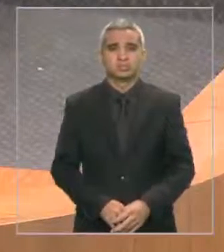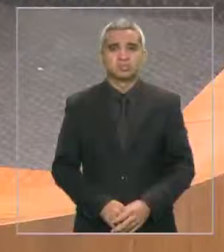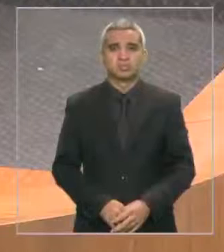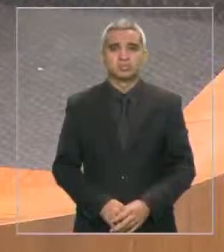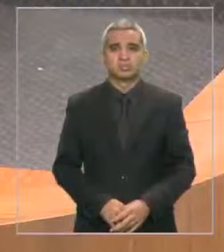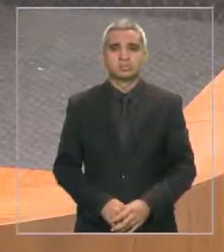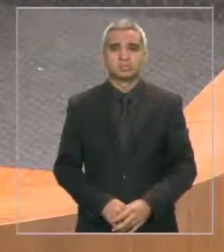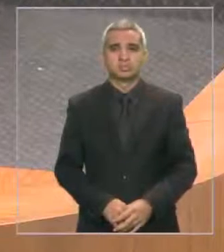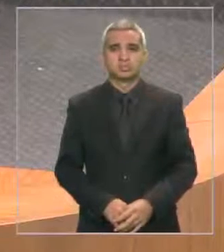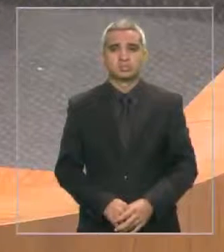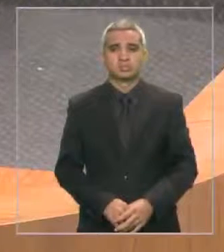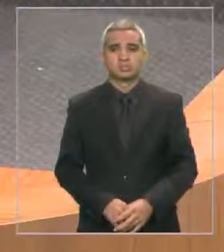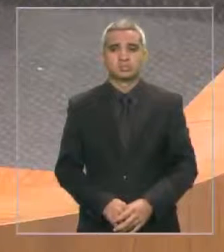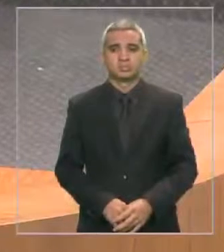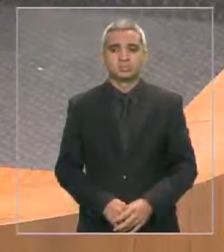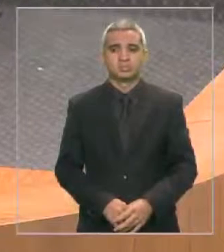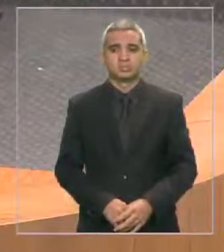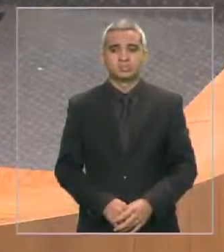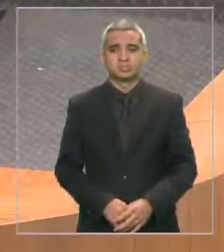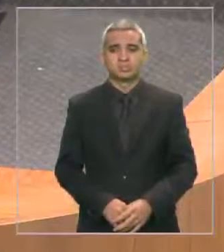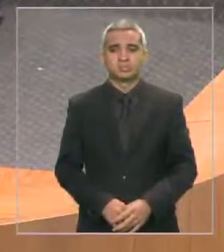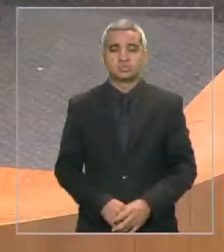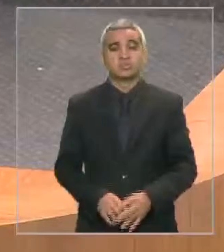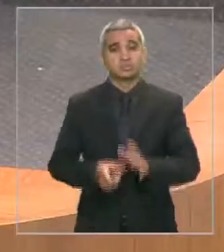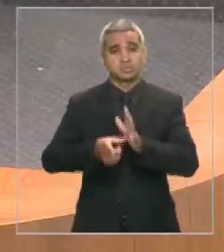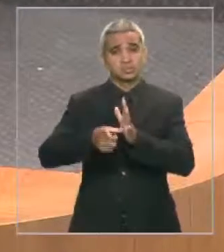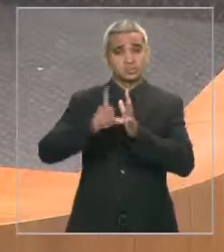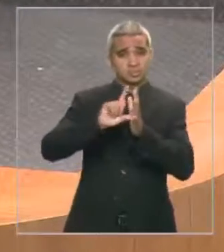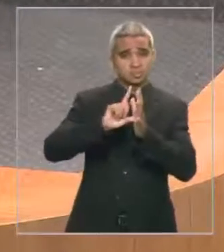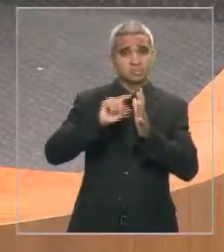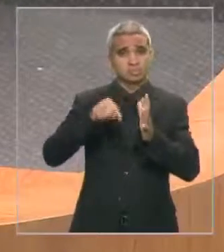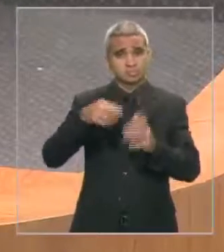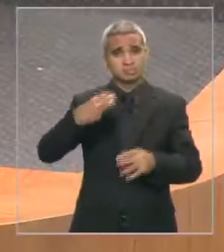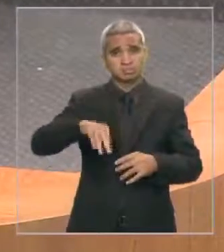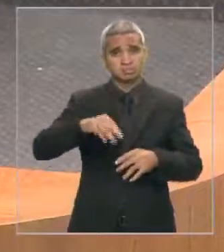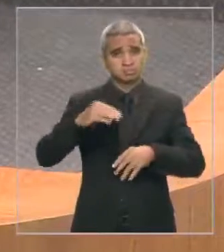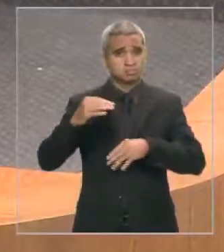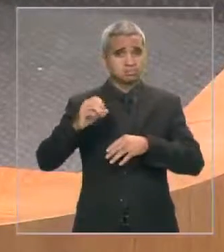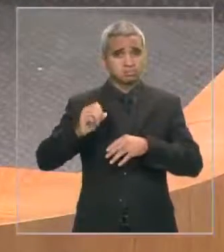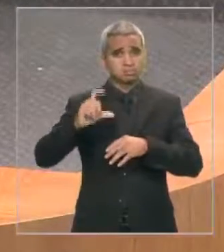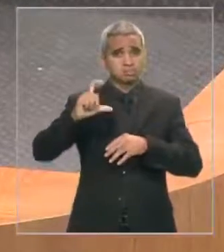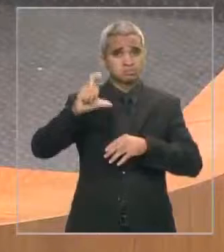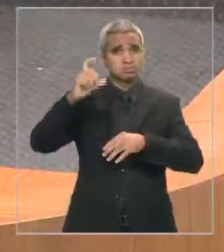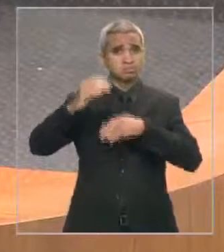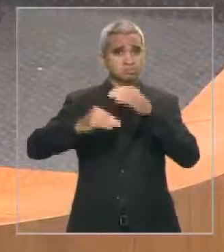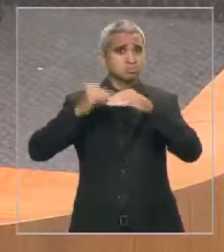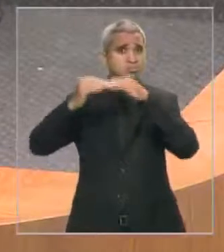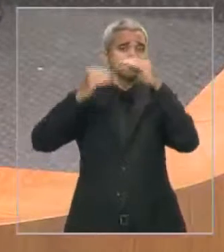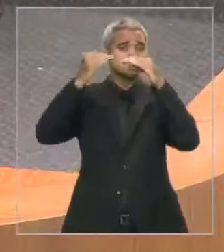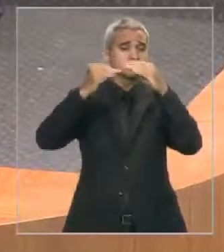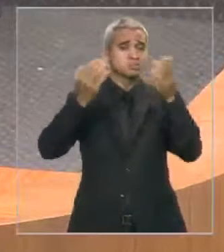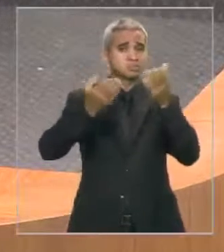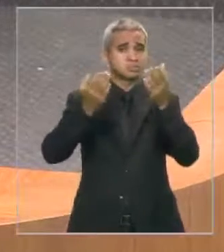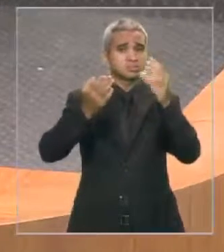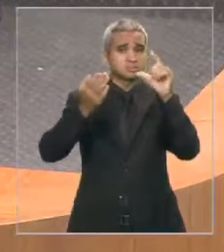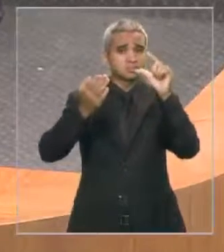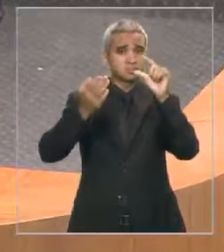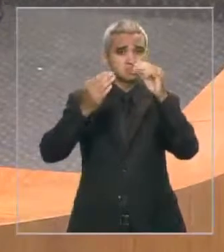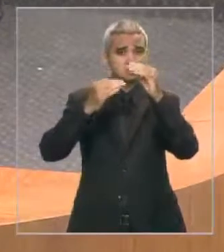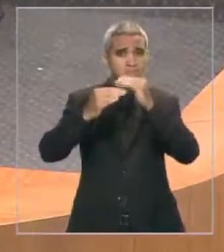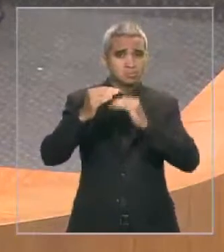uma fase de crescimento de nossa economia, diferente do que antes era,